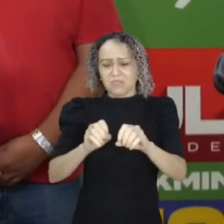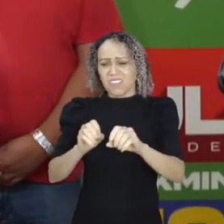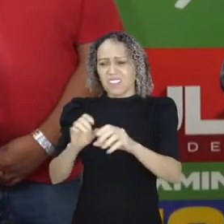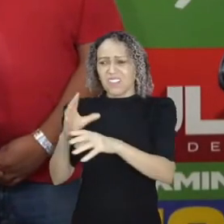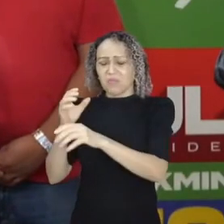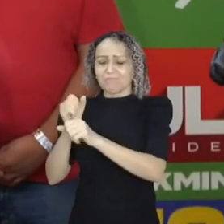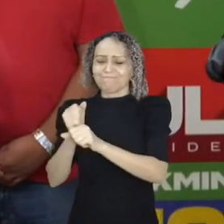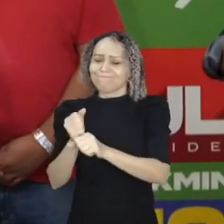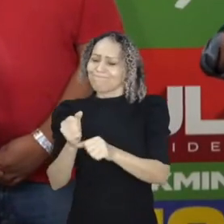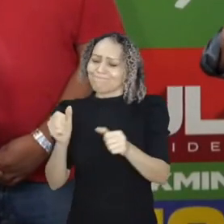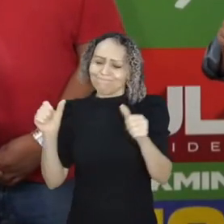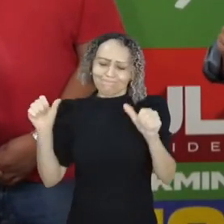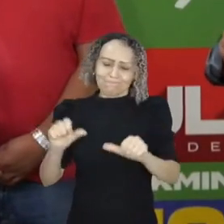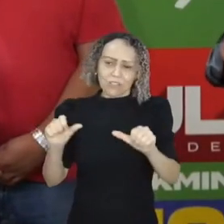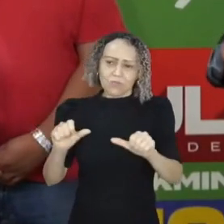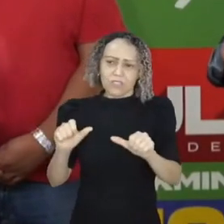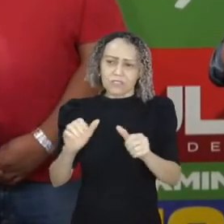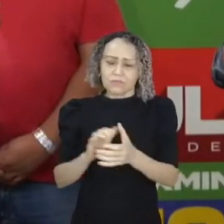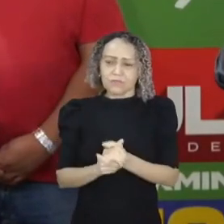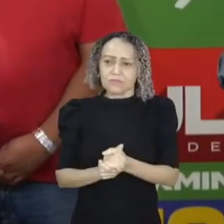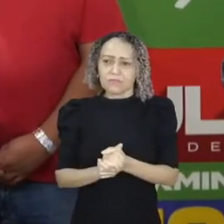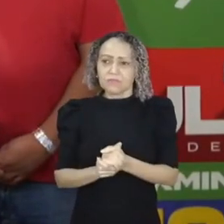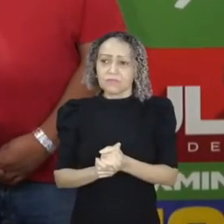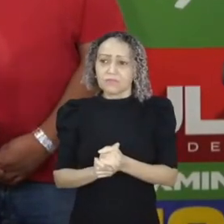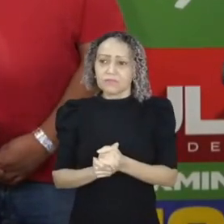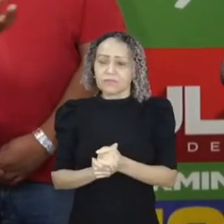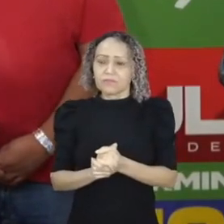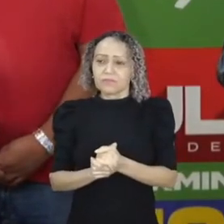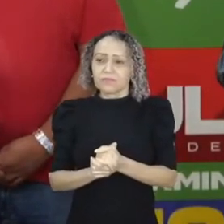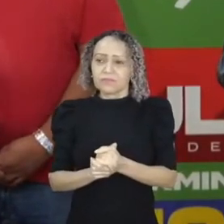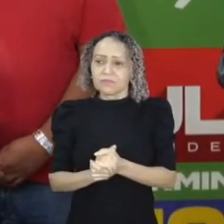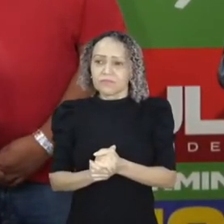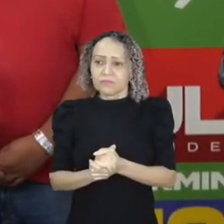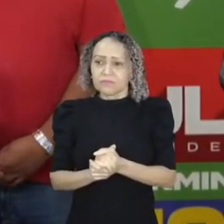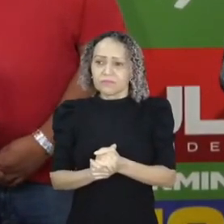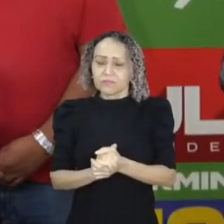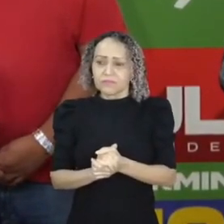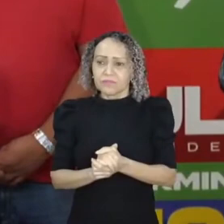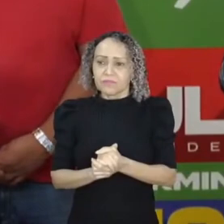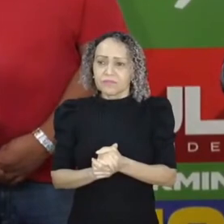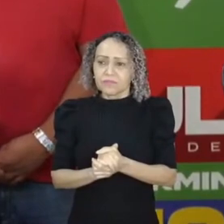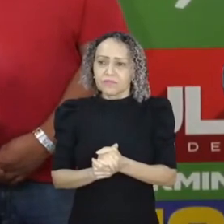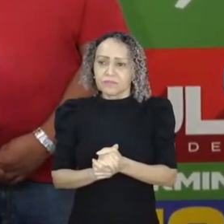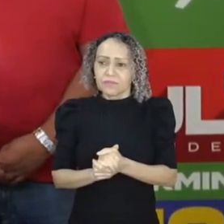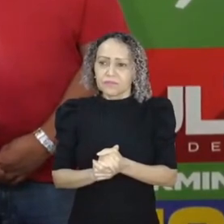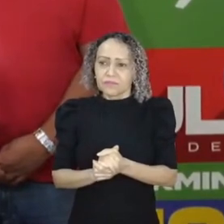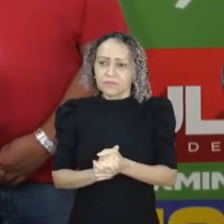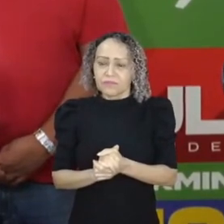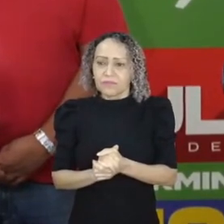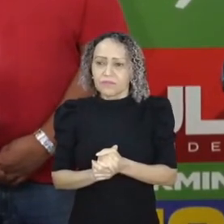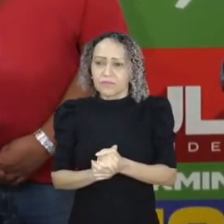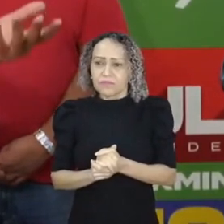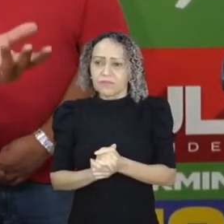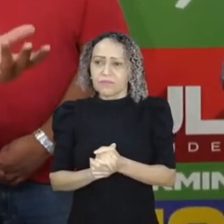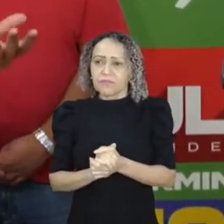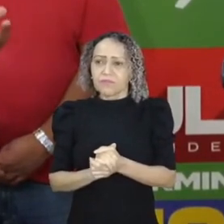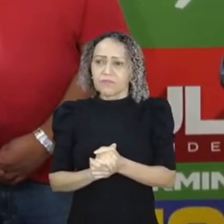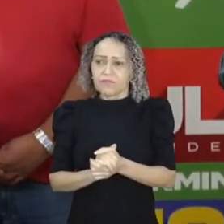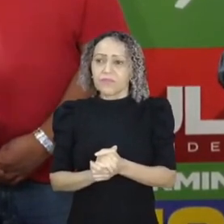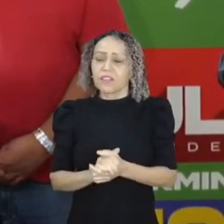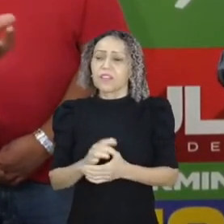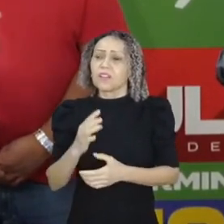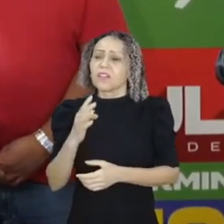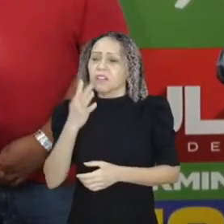Campinas e região. Então, qual é a proposta do meu adversário? Não sei. Já esteve aqui, ele